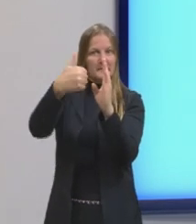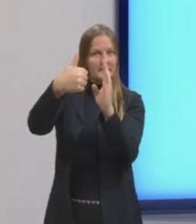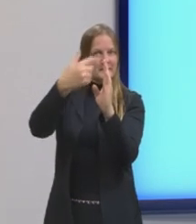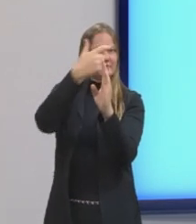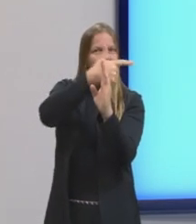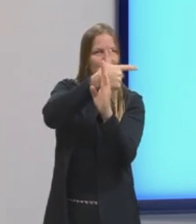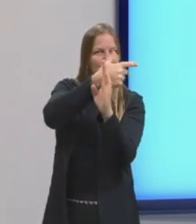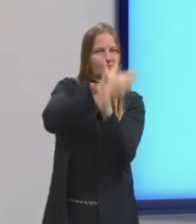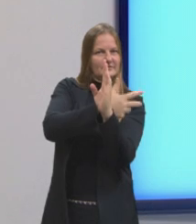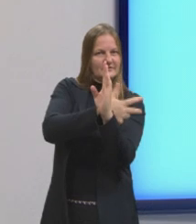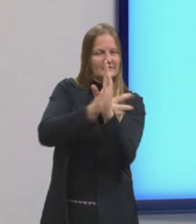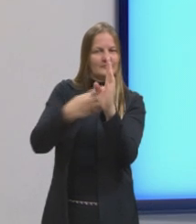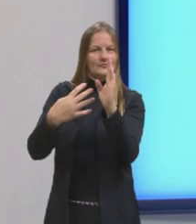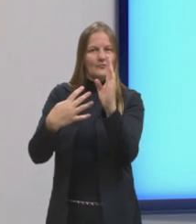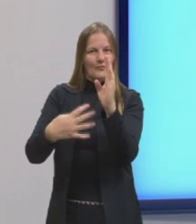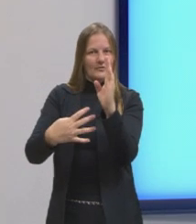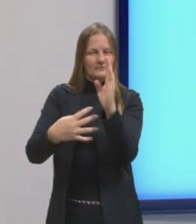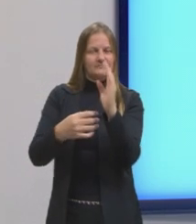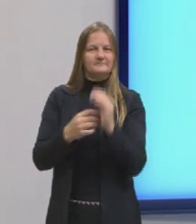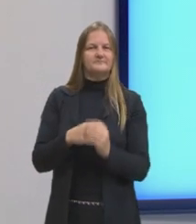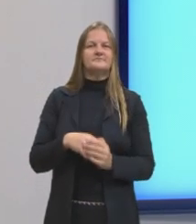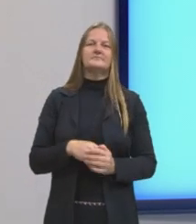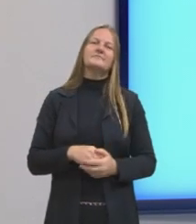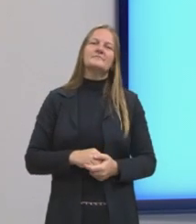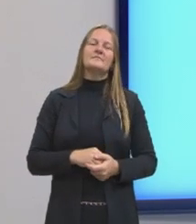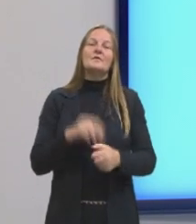pensar em quadrantes no sentido anti-horário